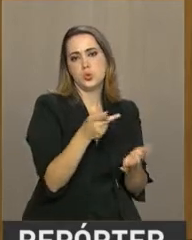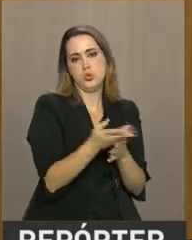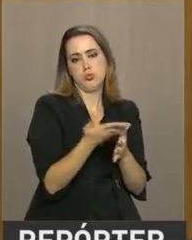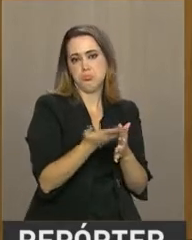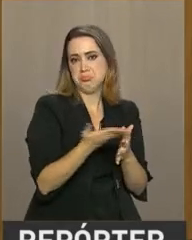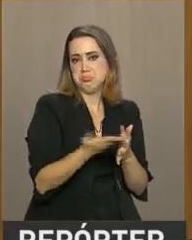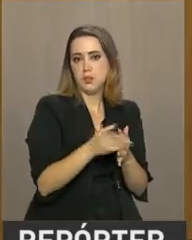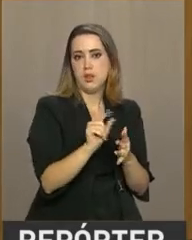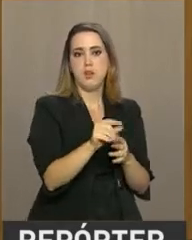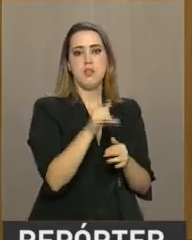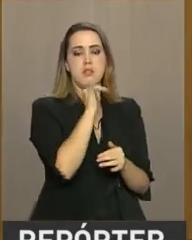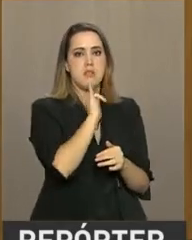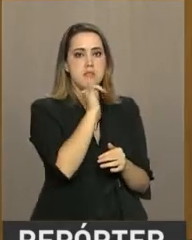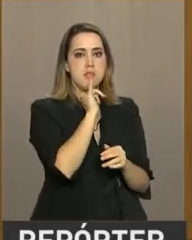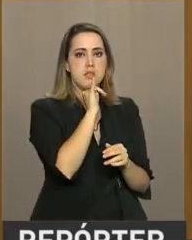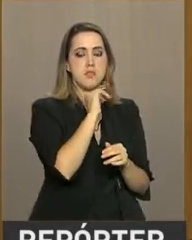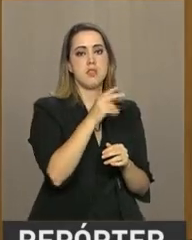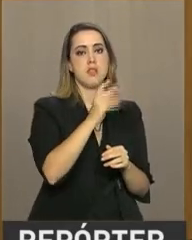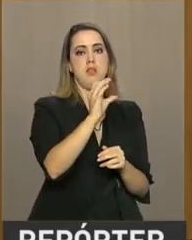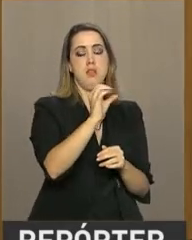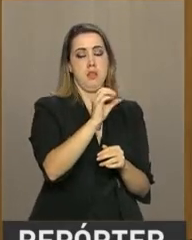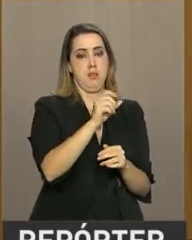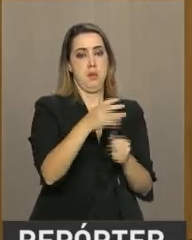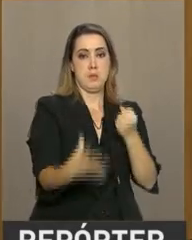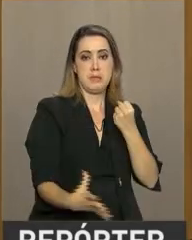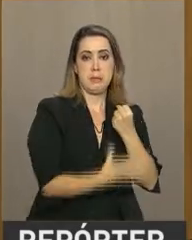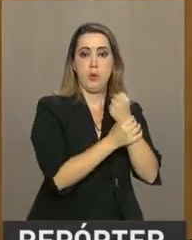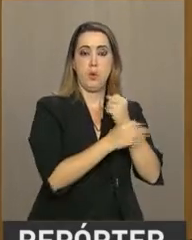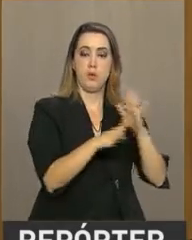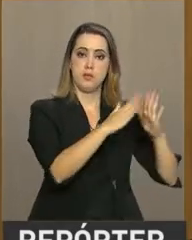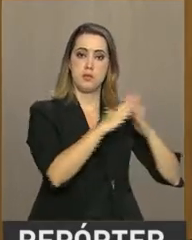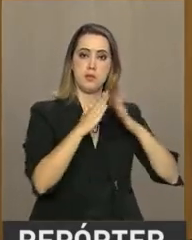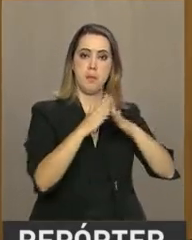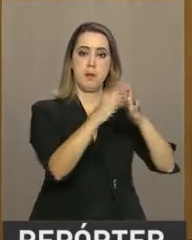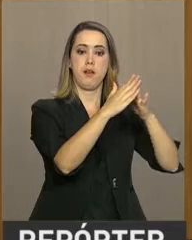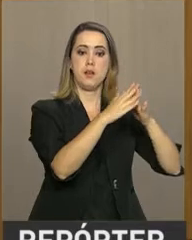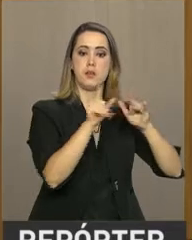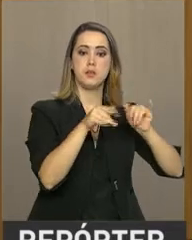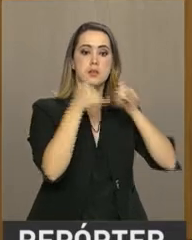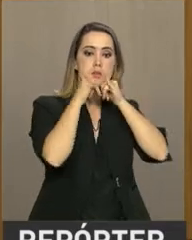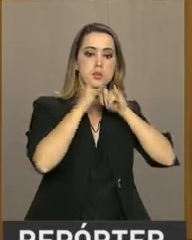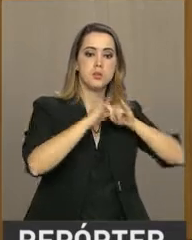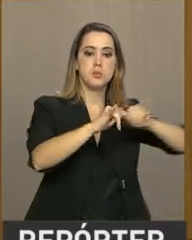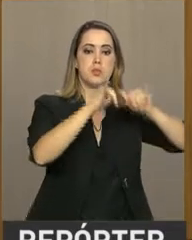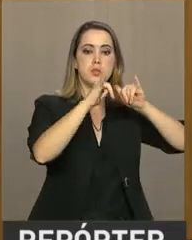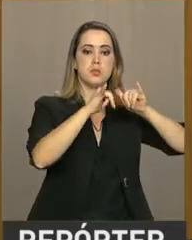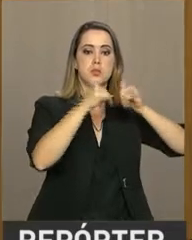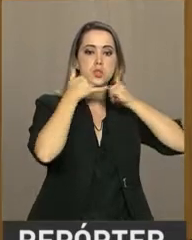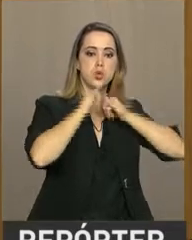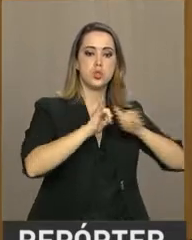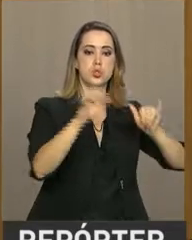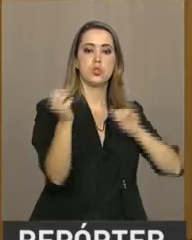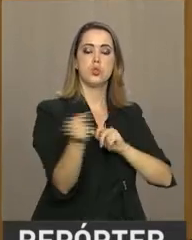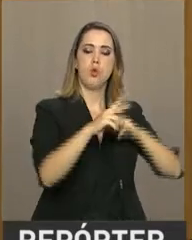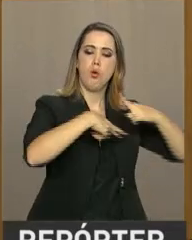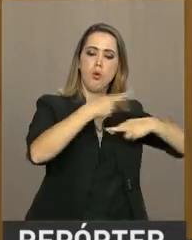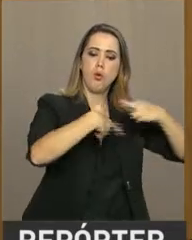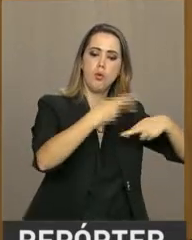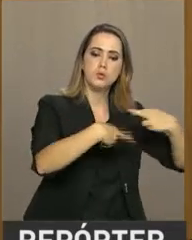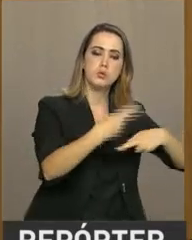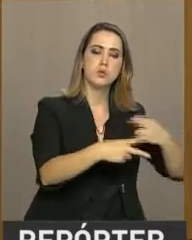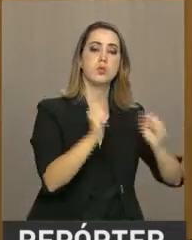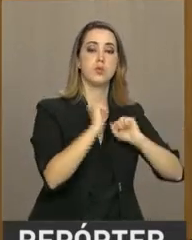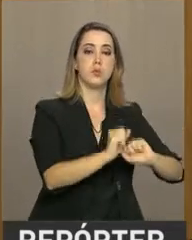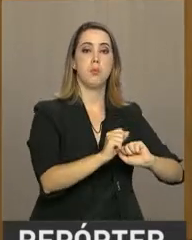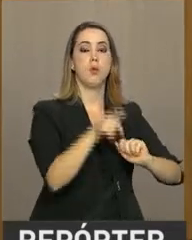equipamentos de segurança residencial equipamentos de eficiência energética e de eficiência hídrica que vão proporcionar